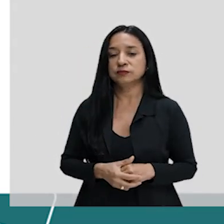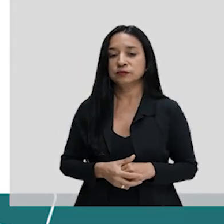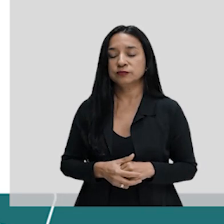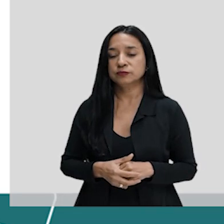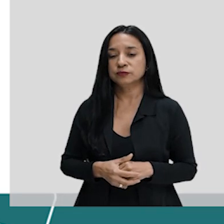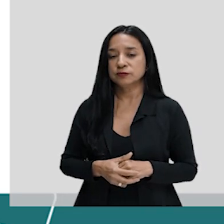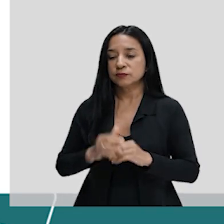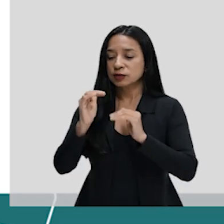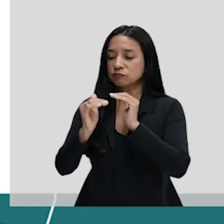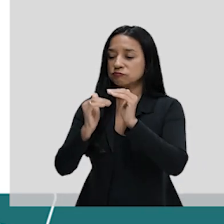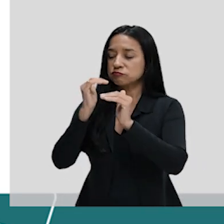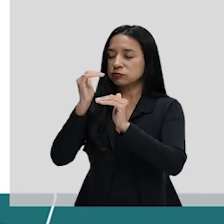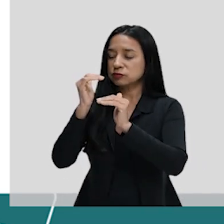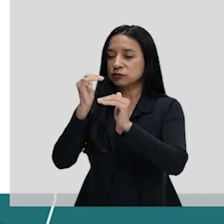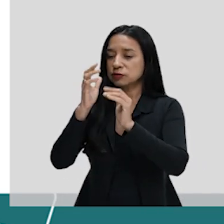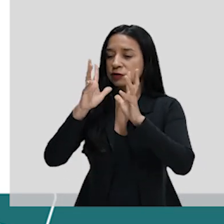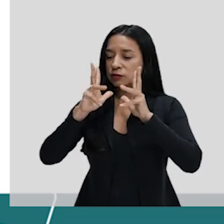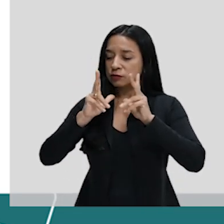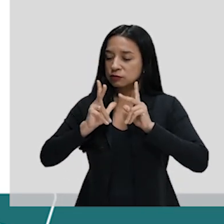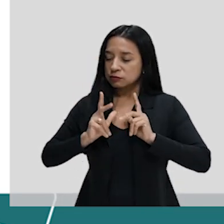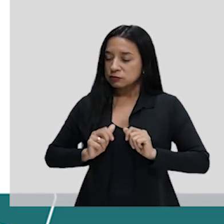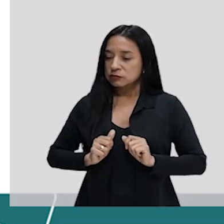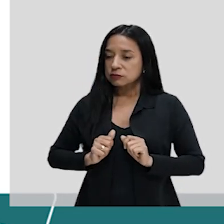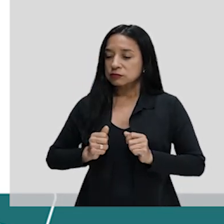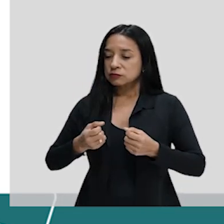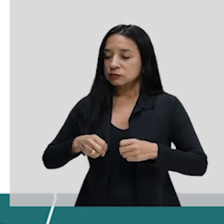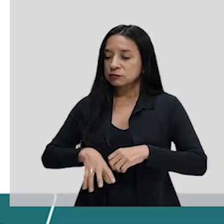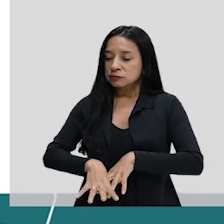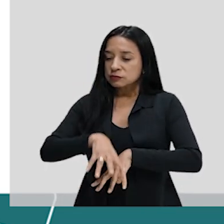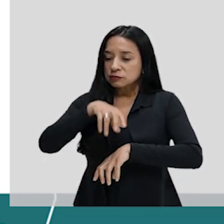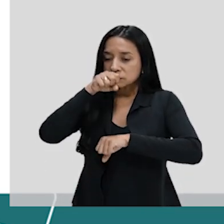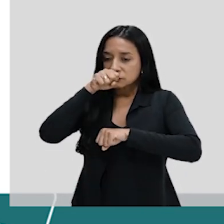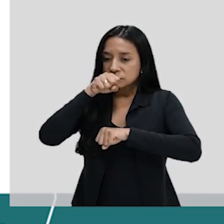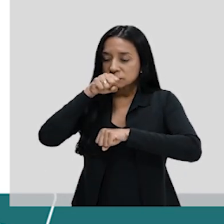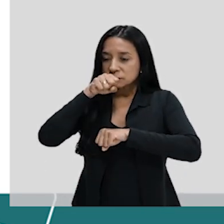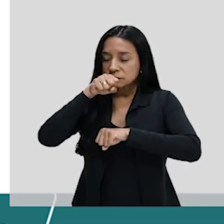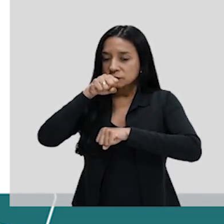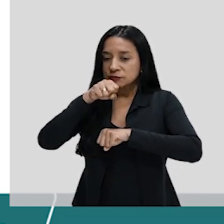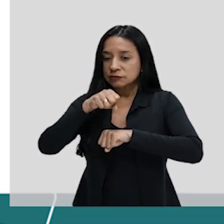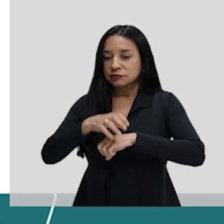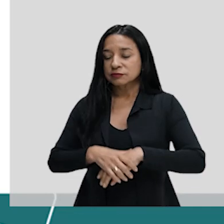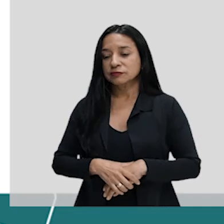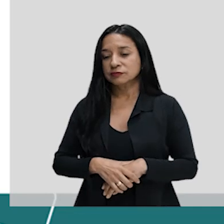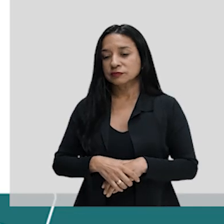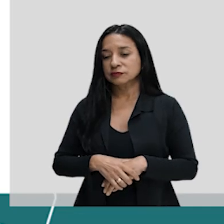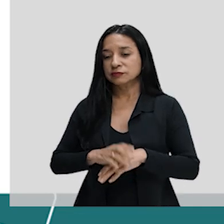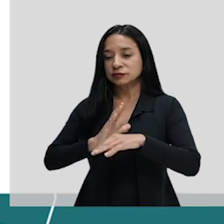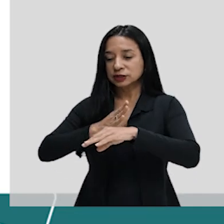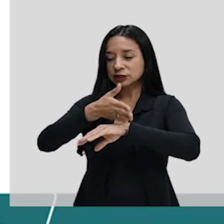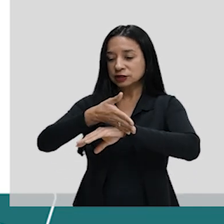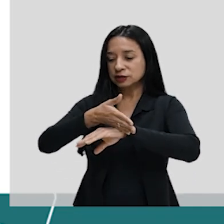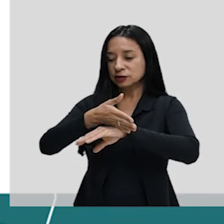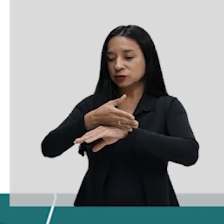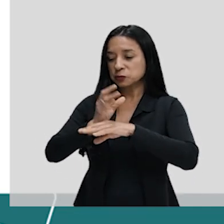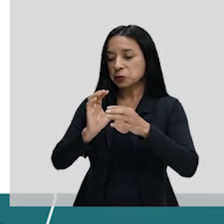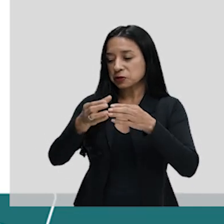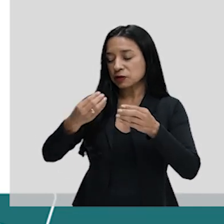para vocês, que são as linhas de experiências, estão diretamente ligadas à